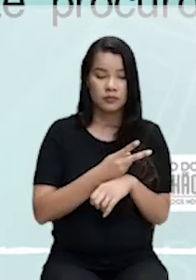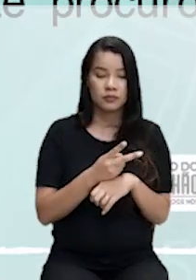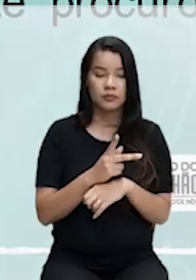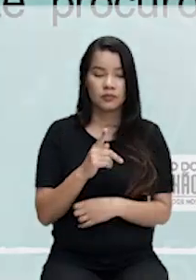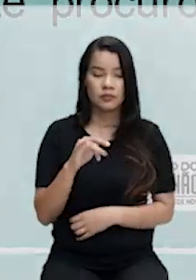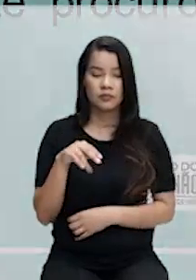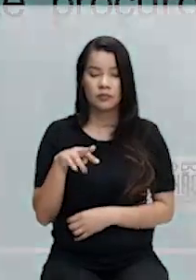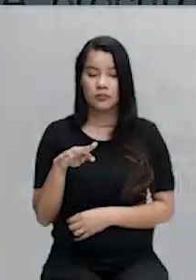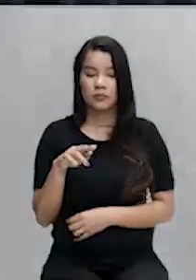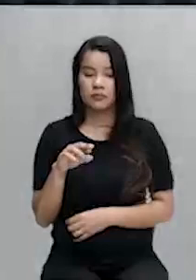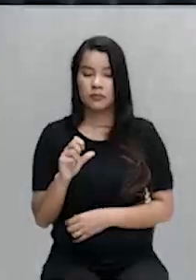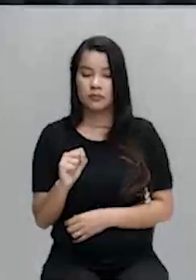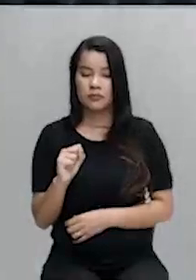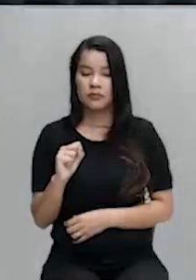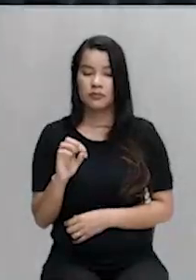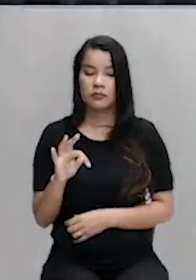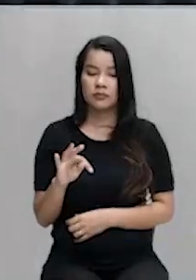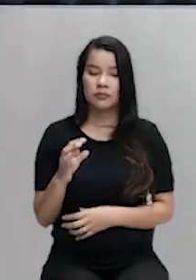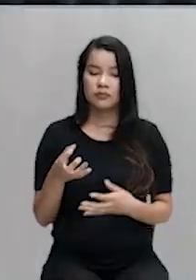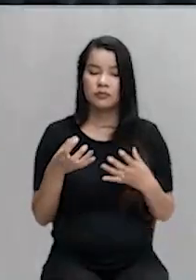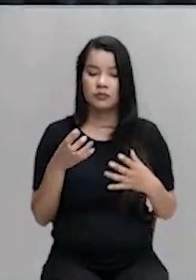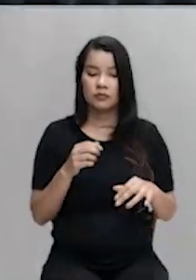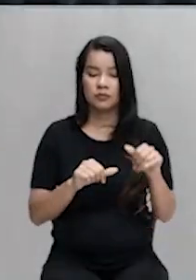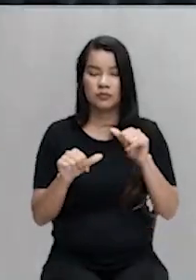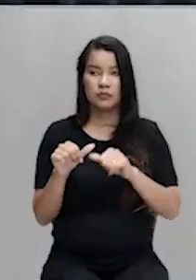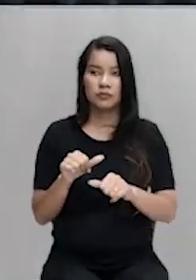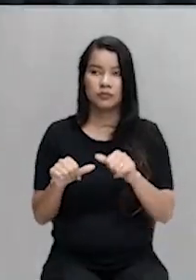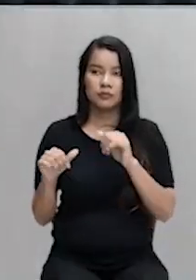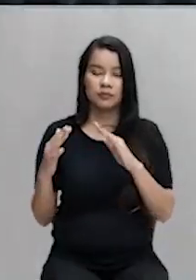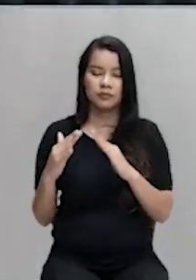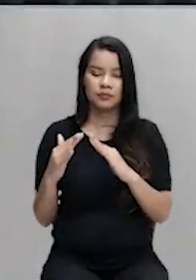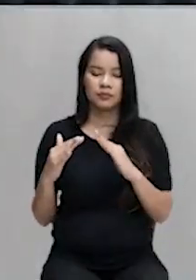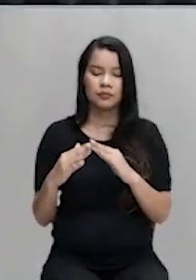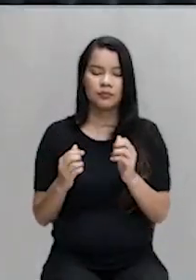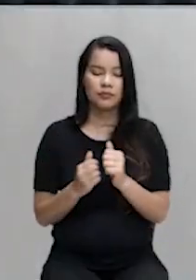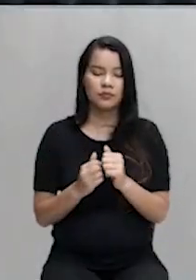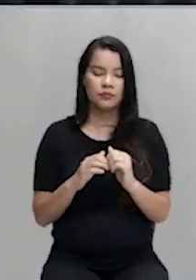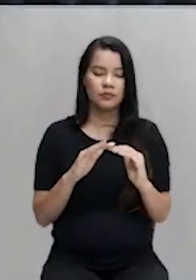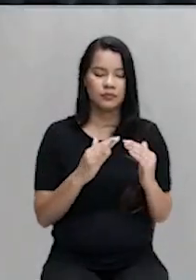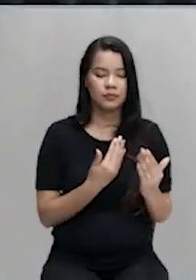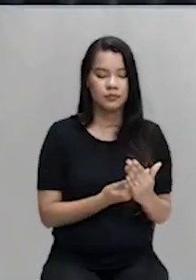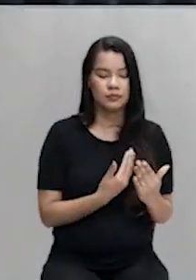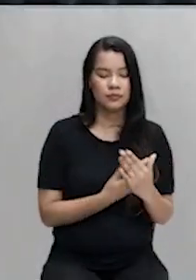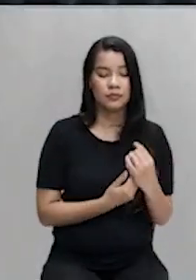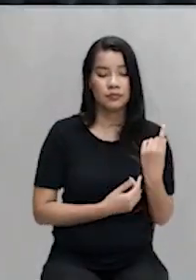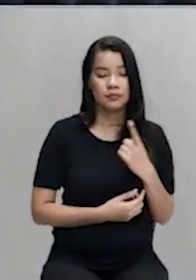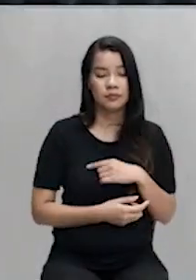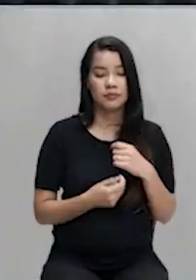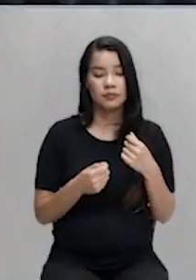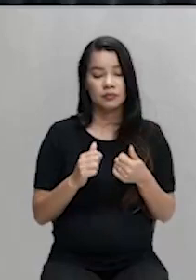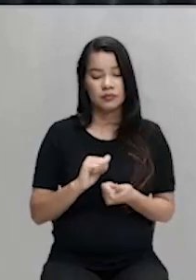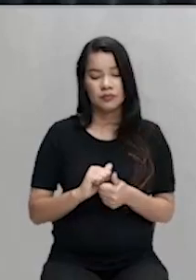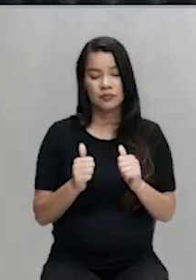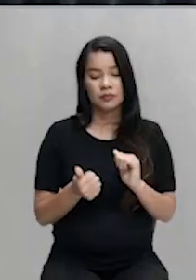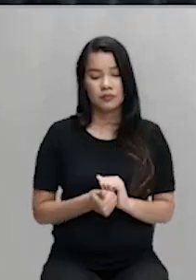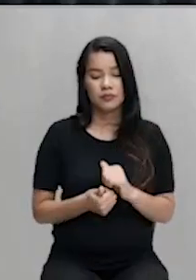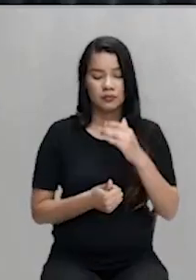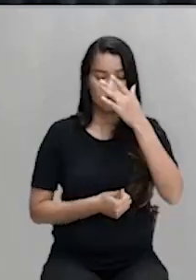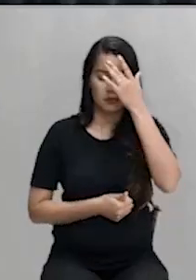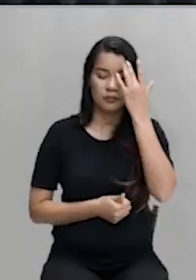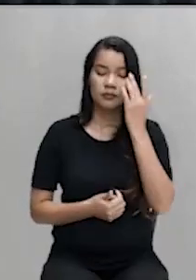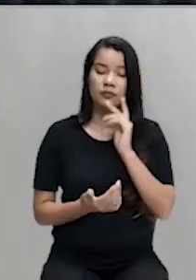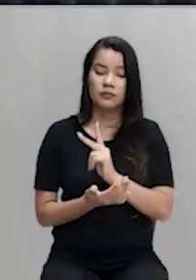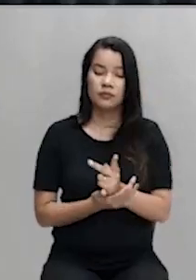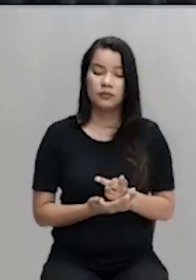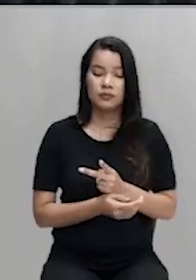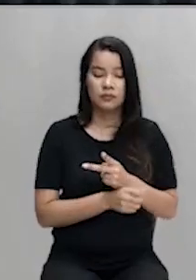na casa. Com o home office, que nós tivemos que, e os estudos, né, que nós tivemos que nos adaptar na pandemia, muita gente procurou